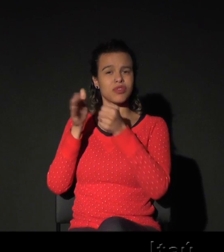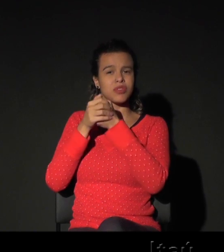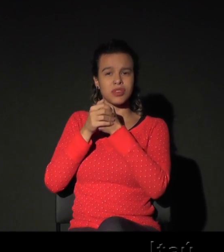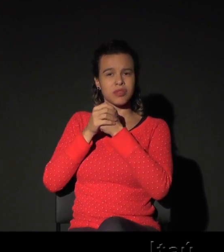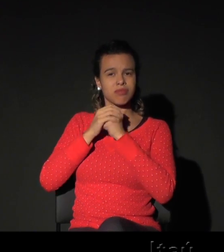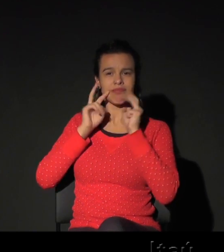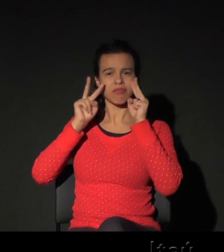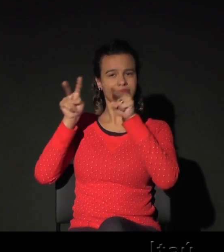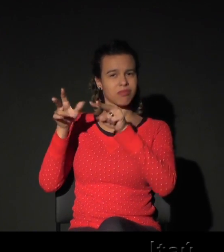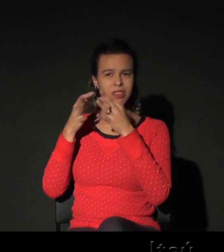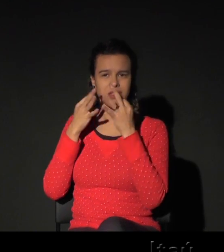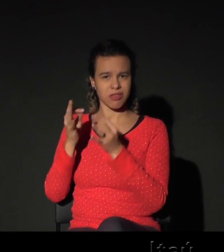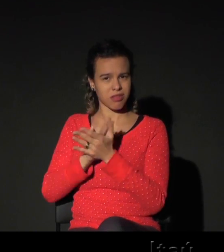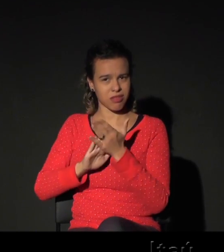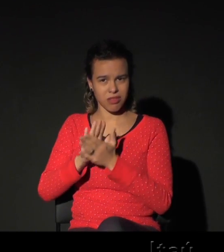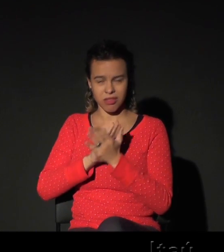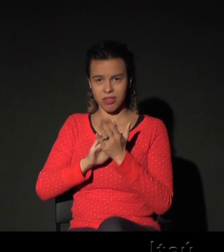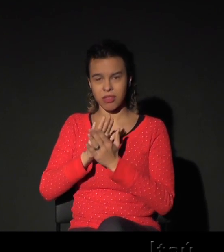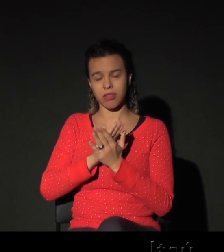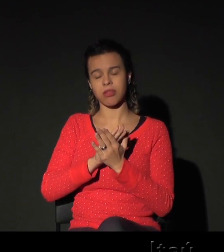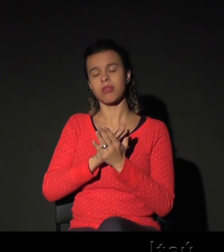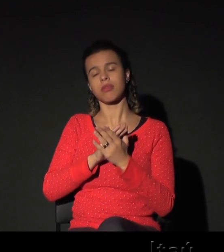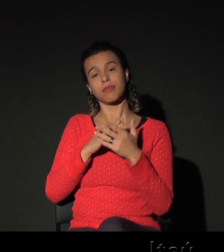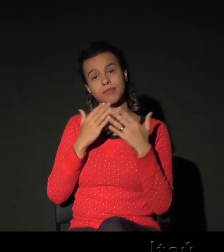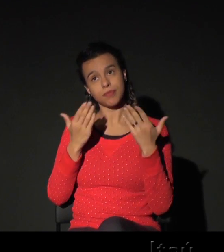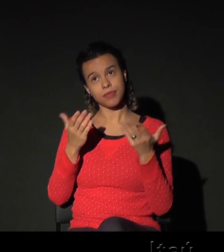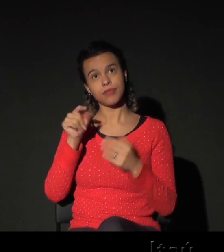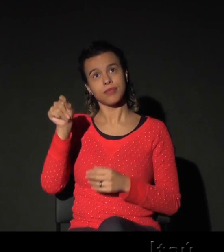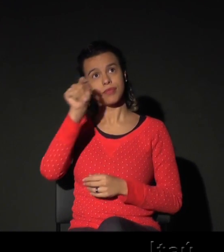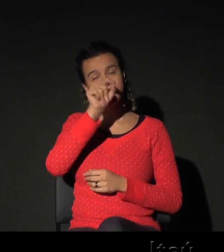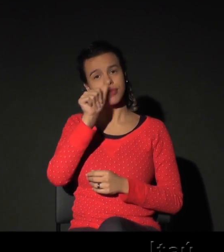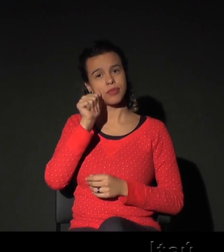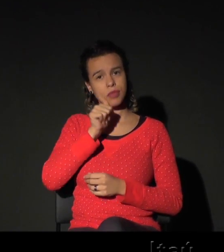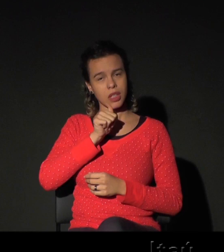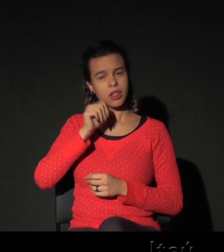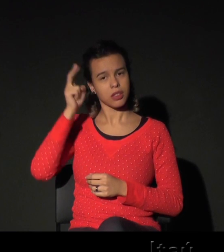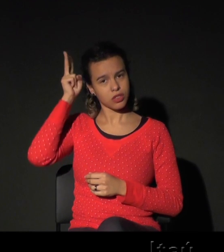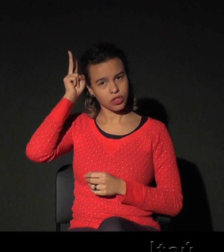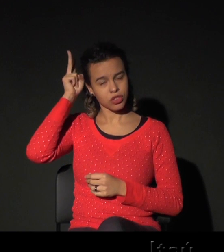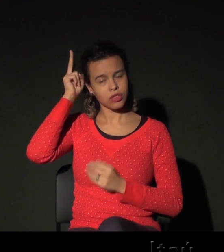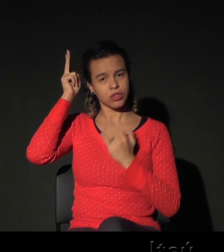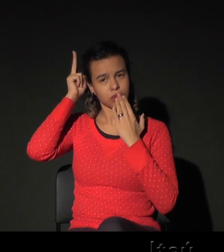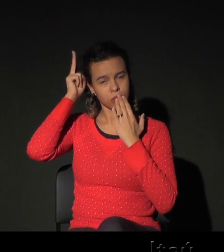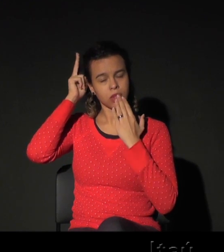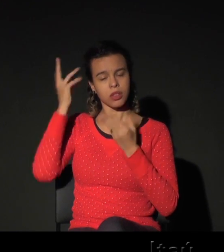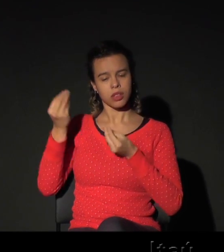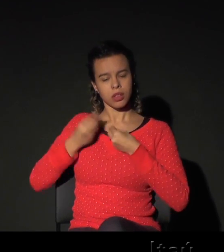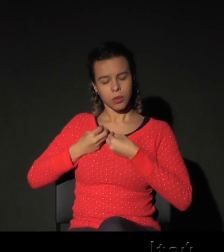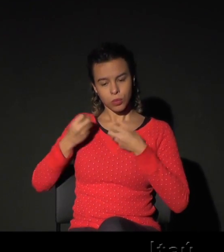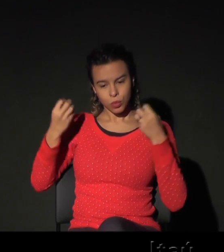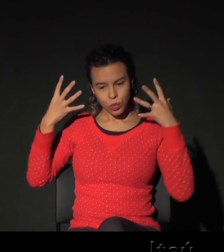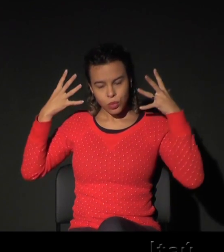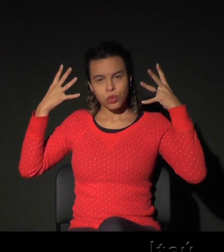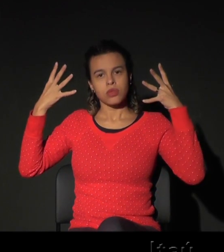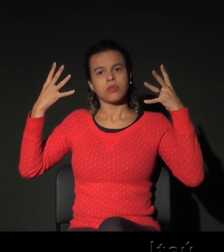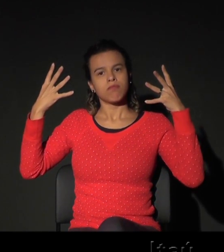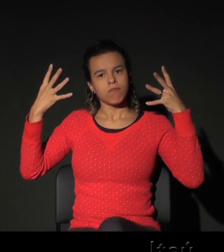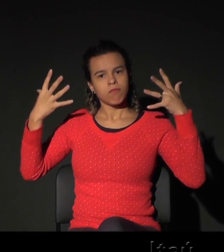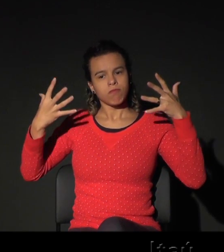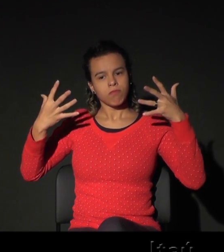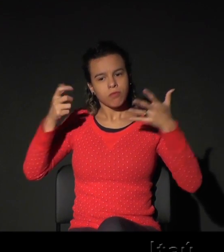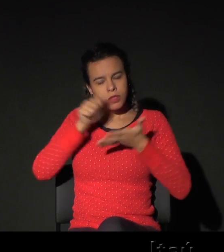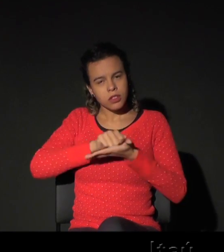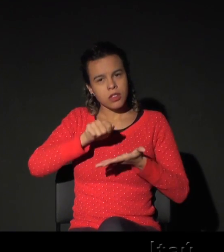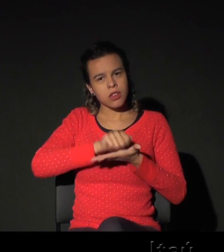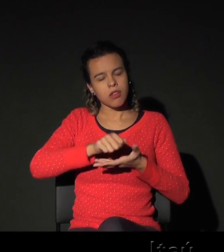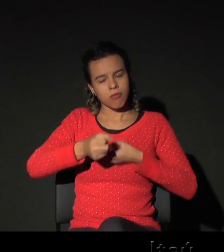invisibilizadas é que me trouxe essa grande luz essa grande iluminação